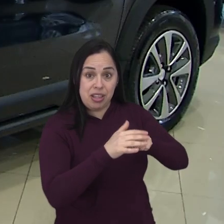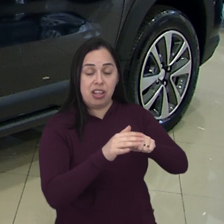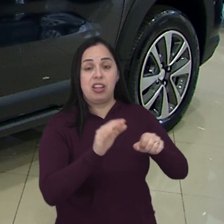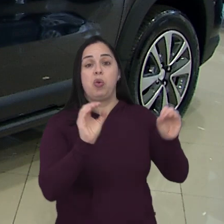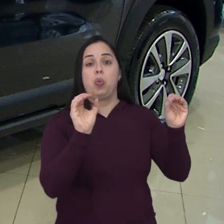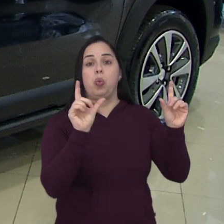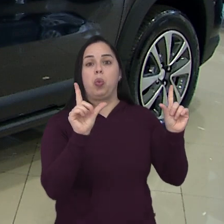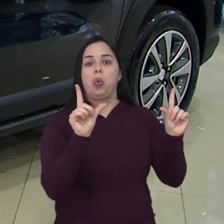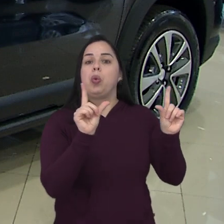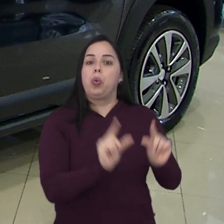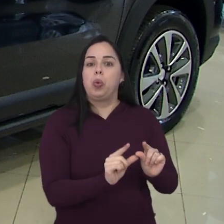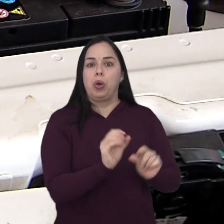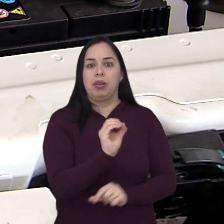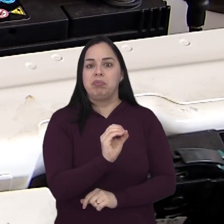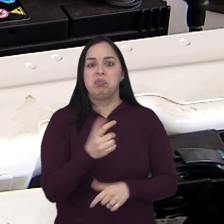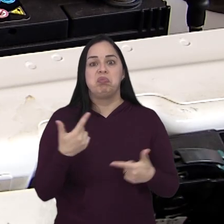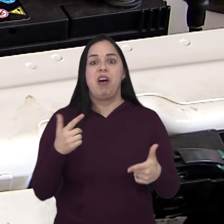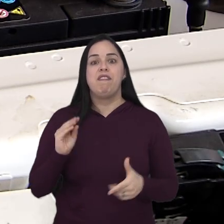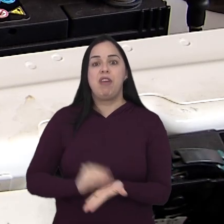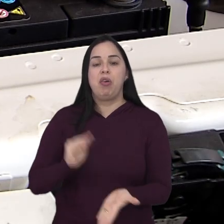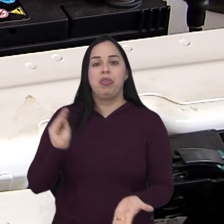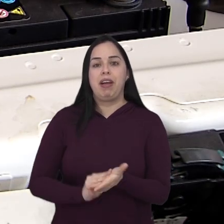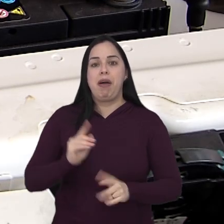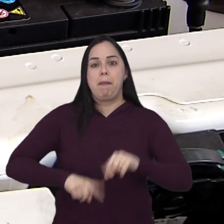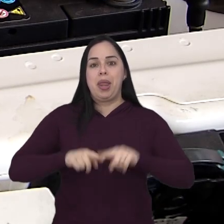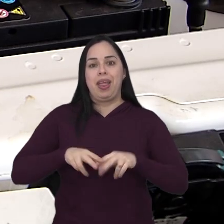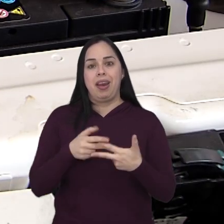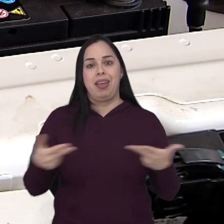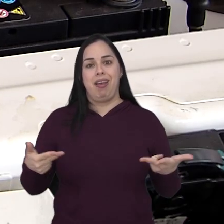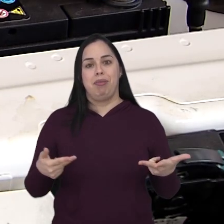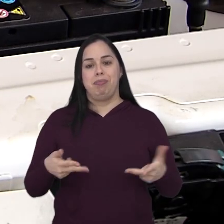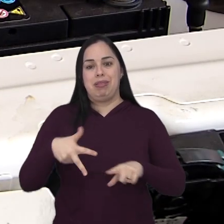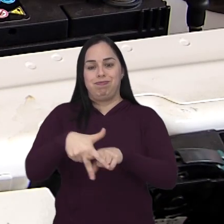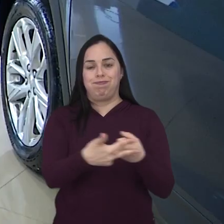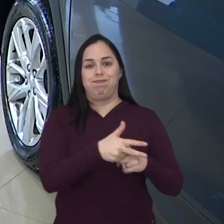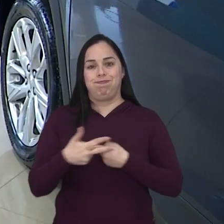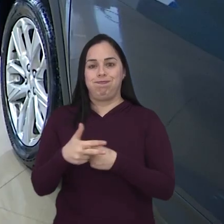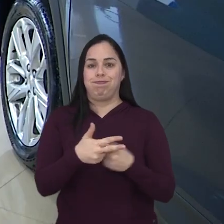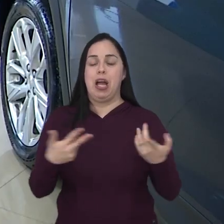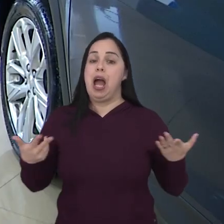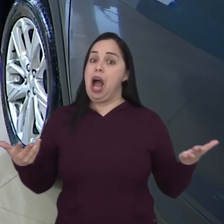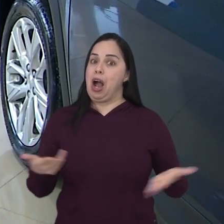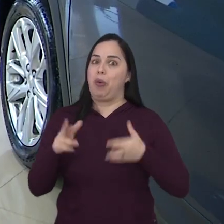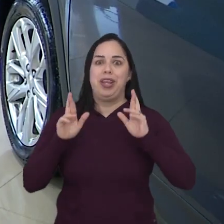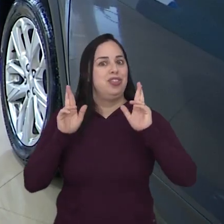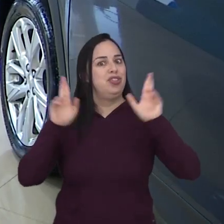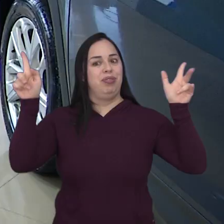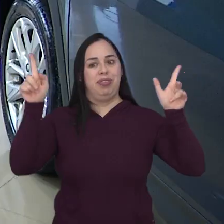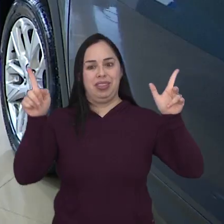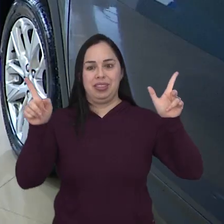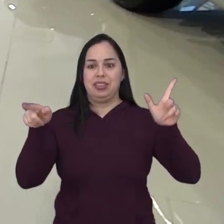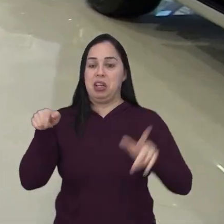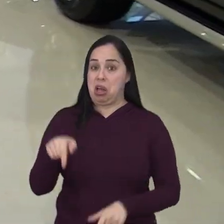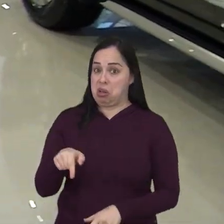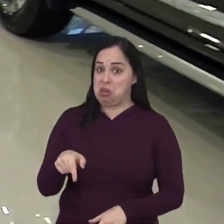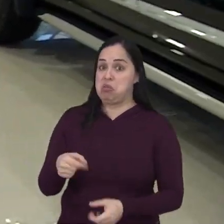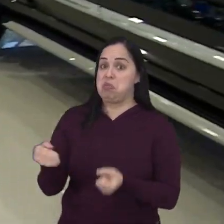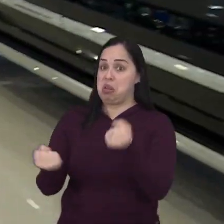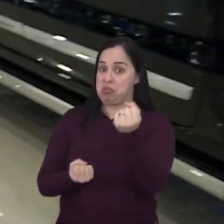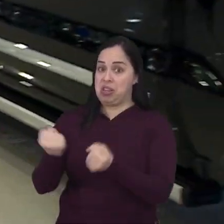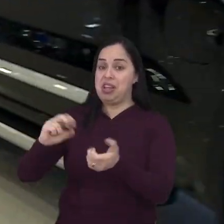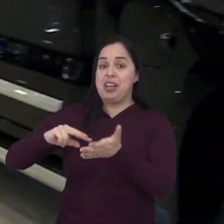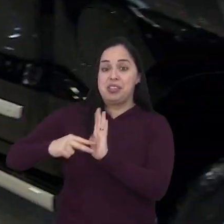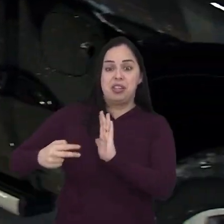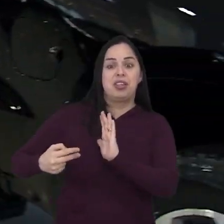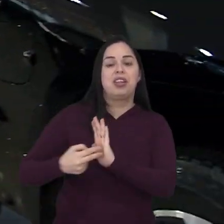pelo reflexo das vendas, mas pela falta de peças para a fabricação dos veículos. Agora a situação é outra, e o estoque